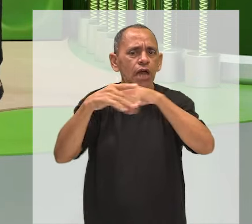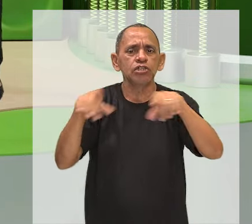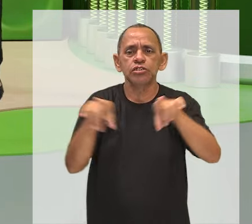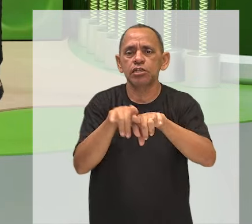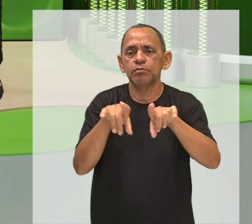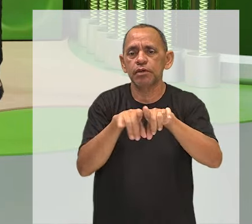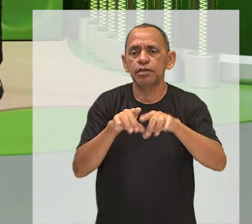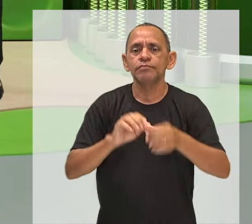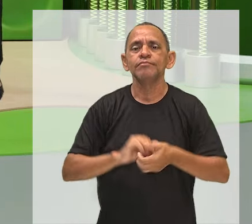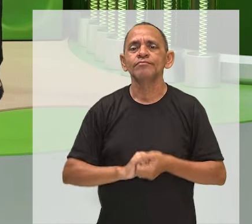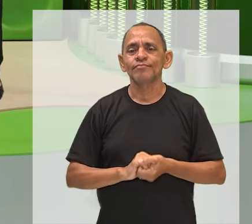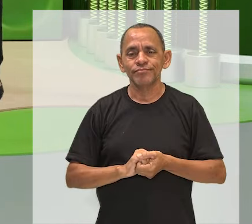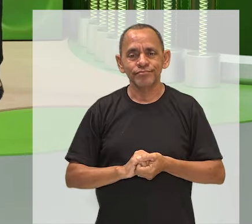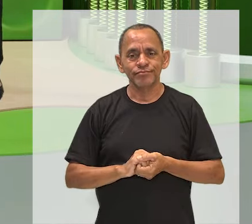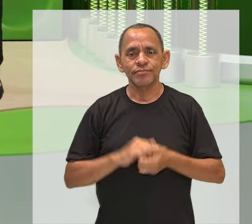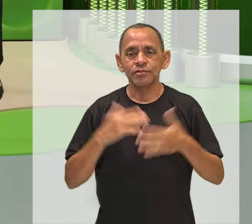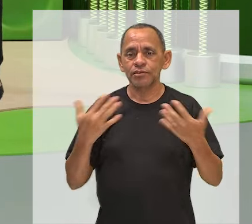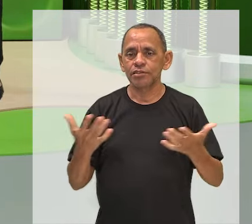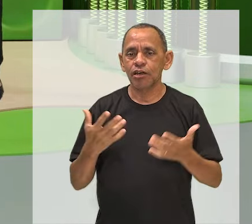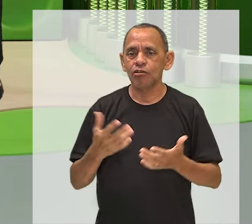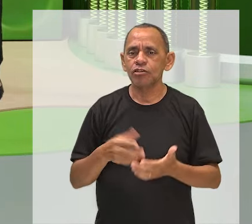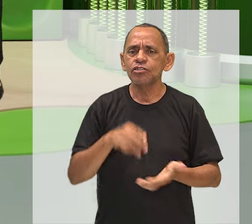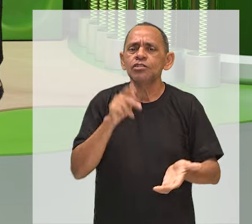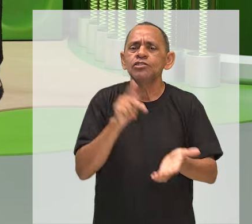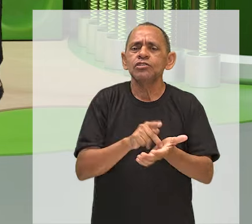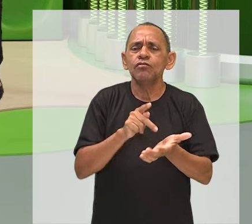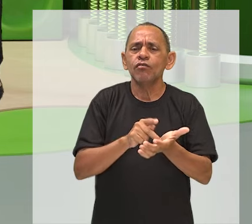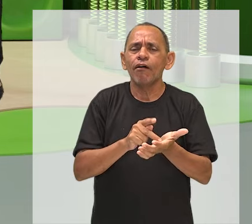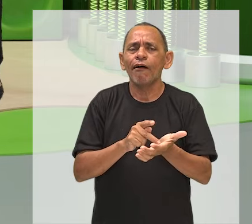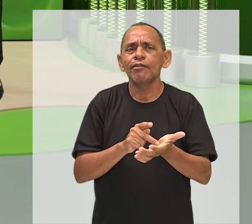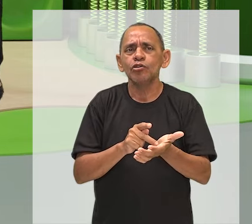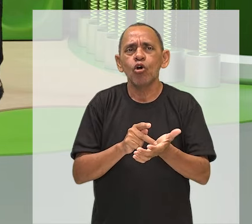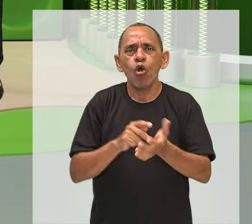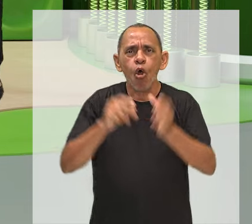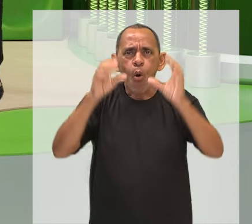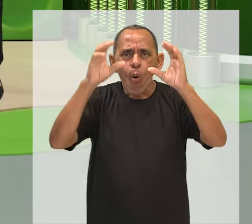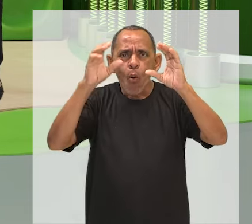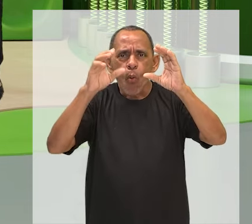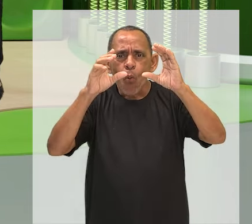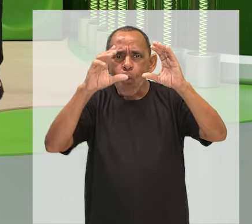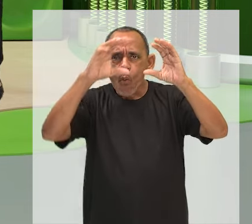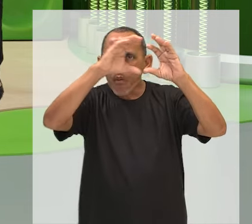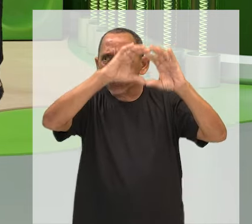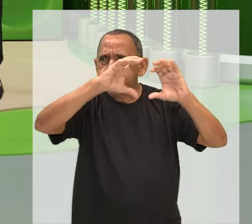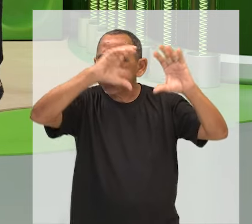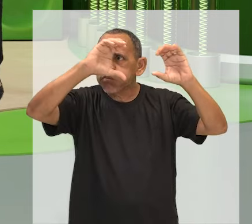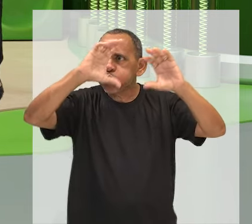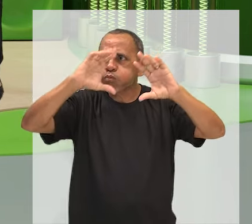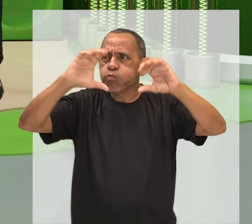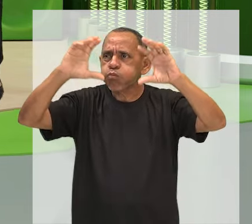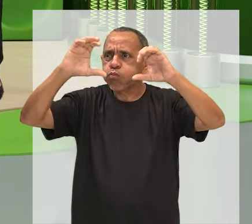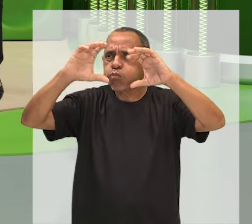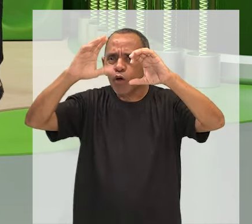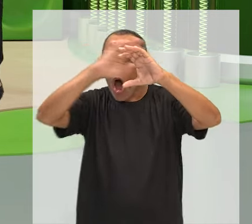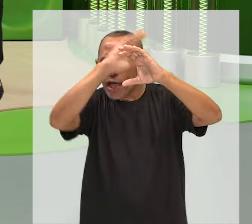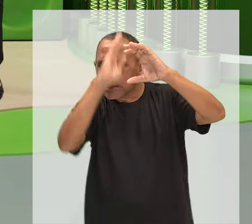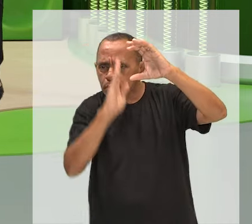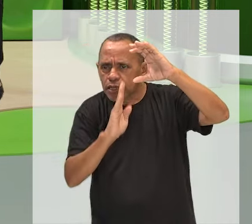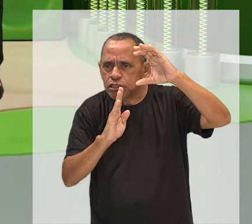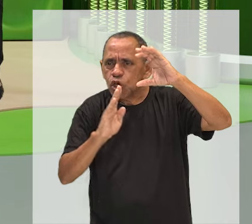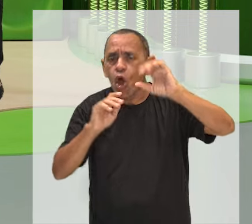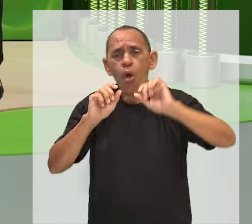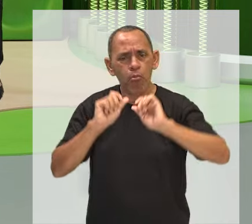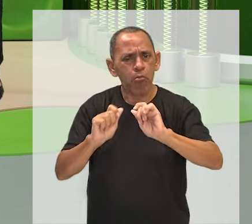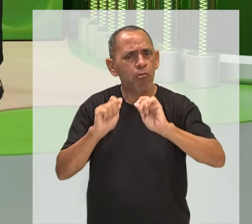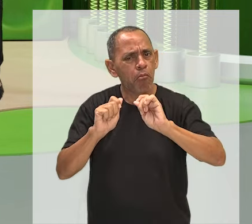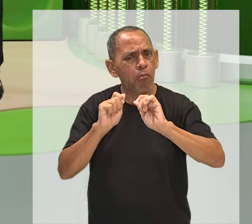né? Por falar nisso, né, será que uma nuvem que de repente está aqui por cima, né, do nosso país, será